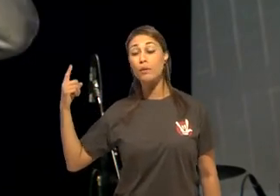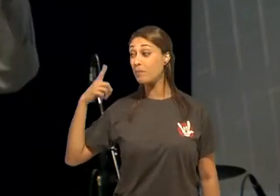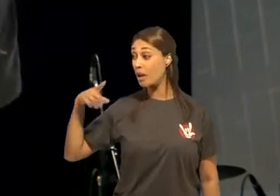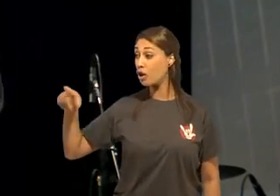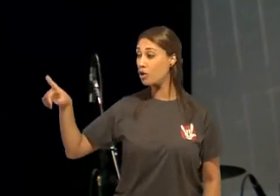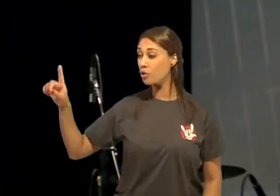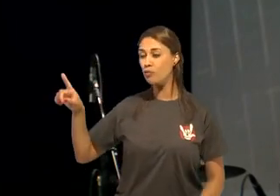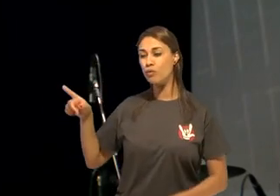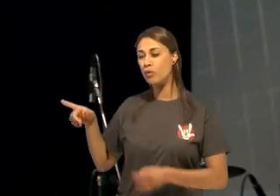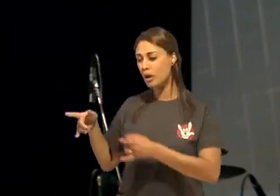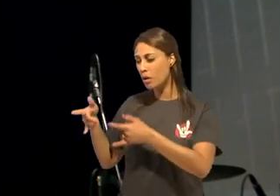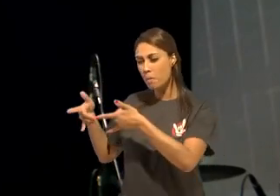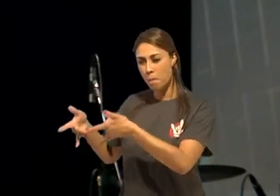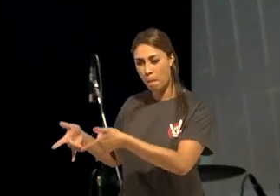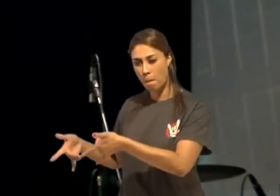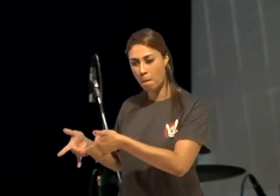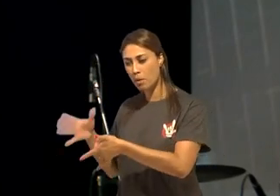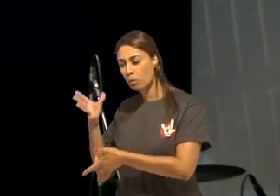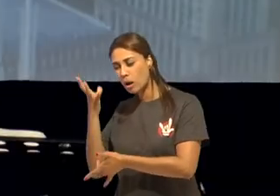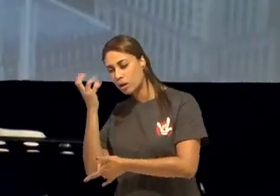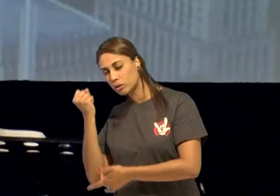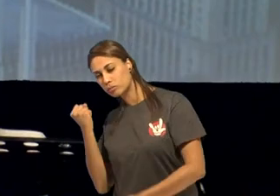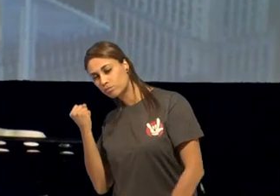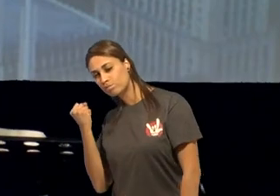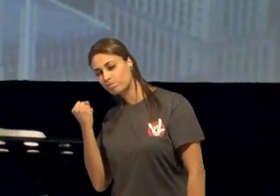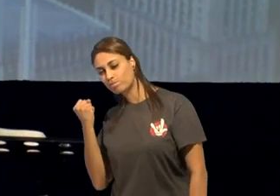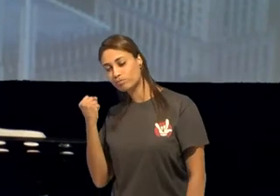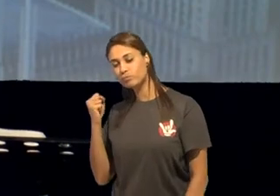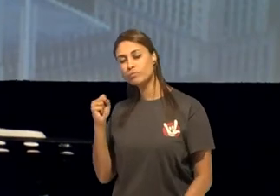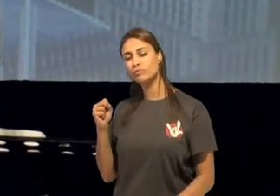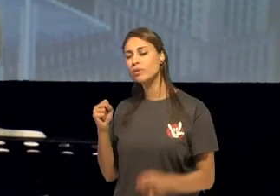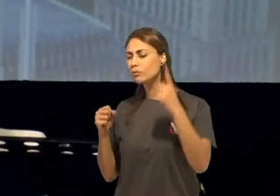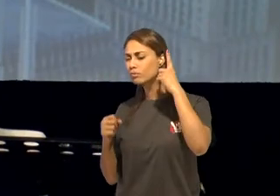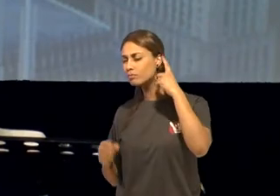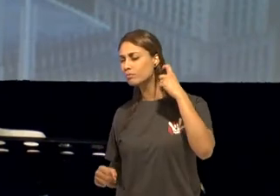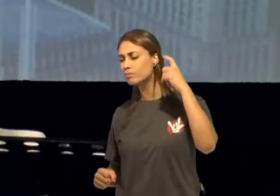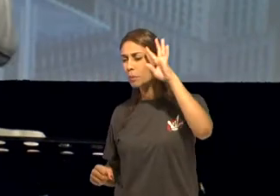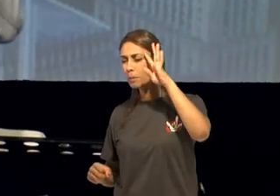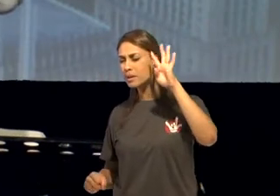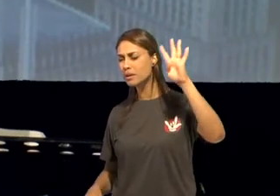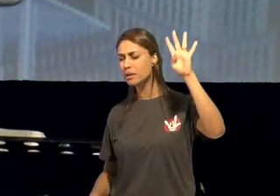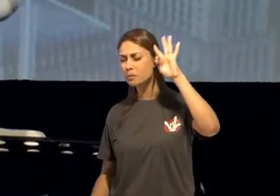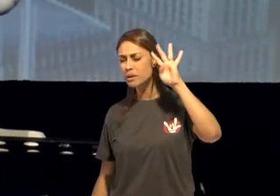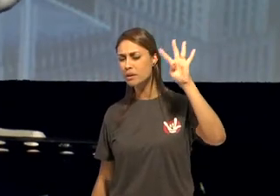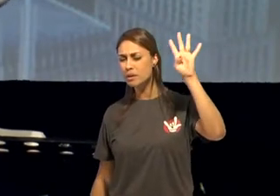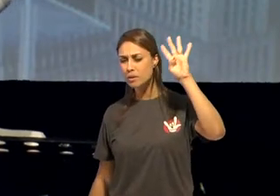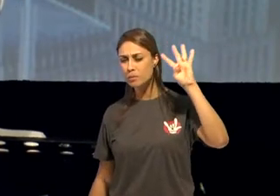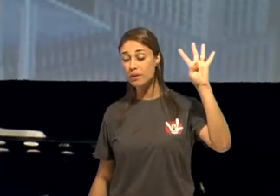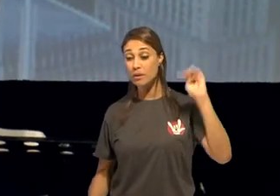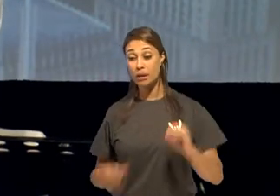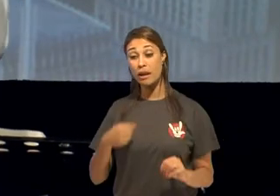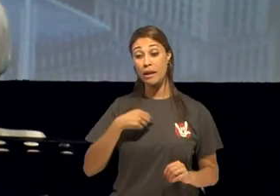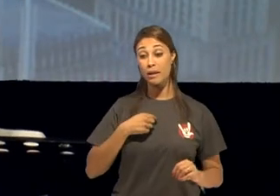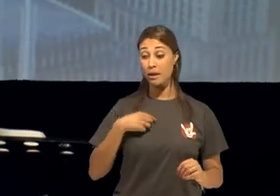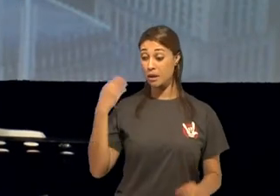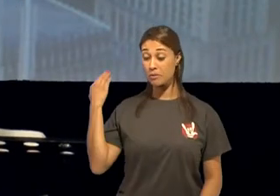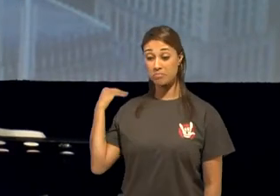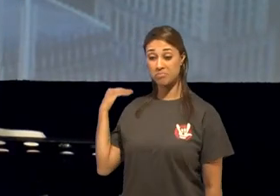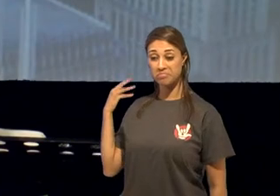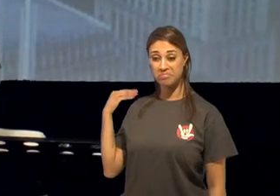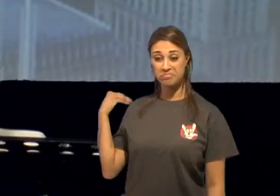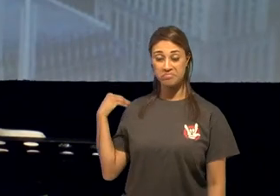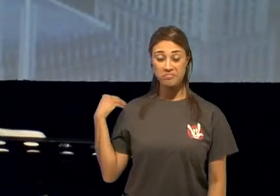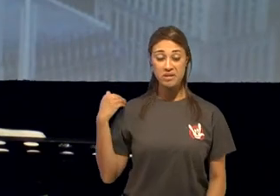música não parava de rodar. E essa semana, há um tempo atrás, eu estava andando de bicicleta e lembrei dessa música, ouvindo ela no